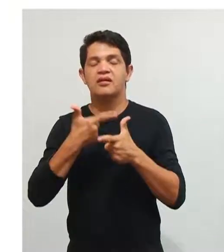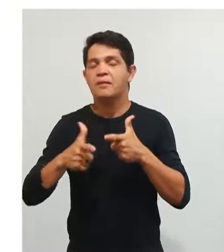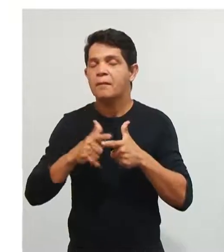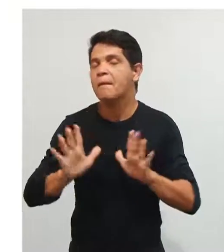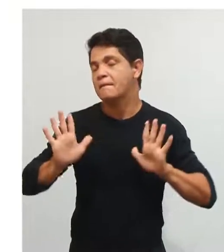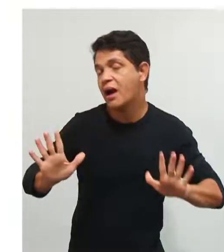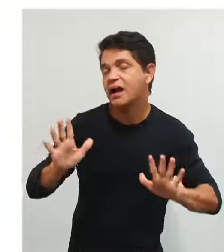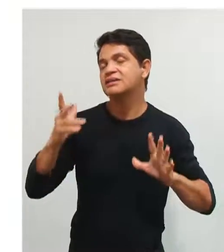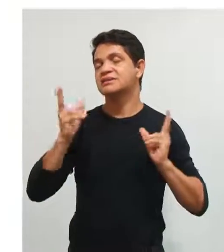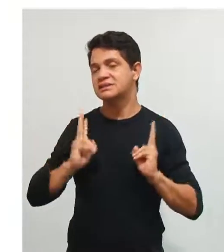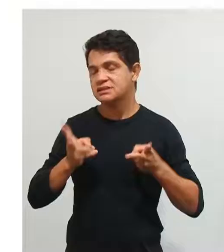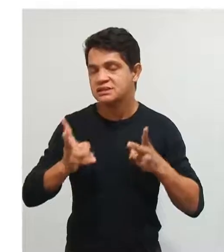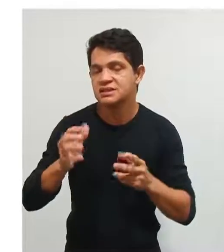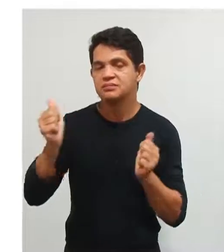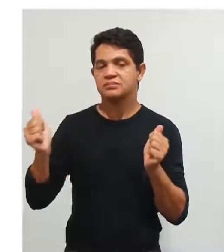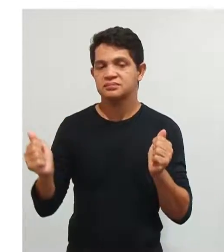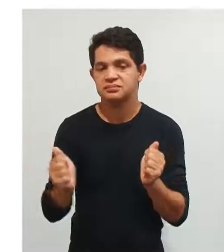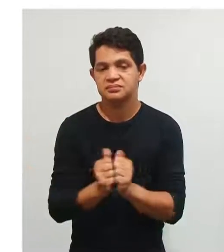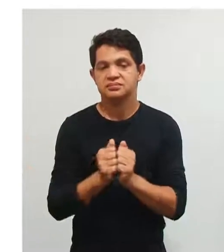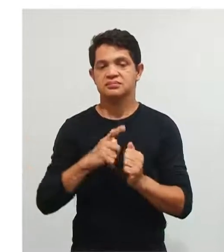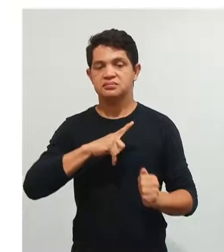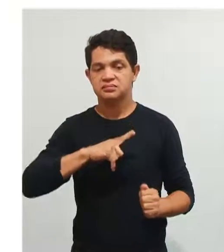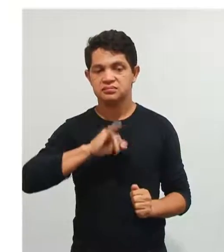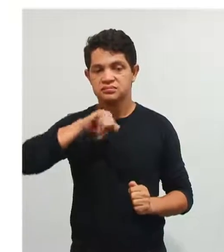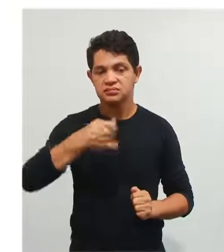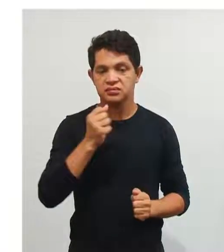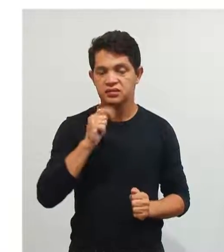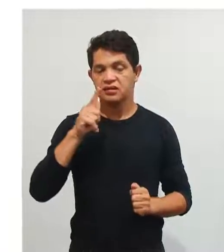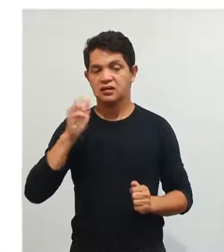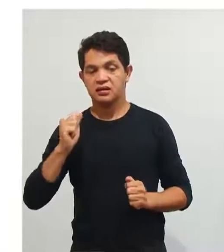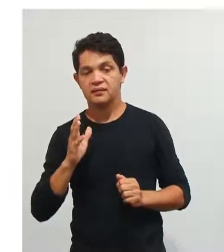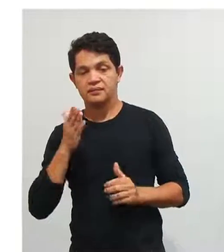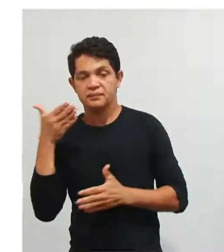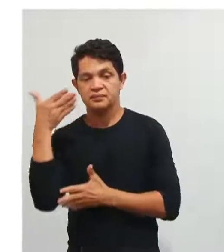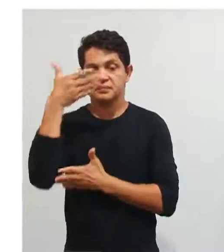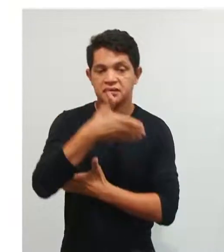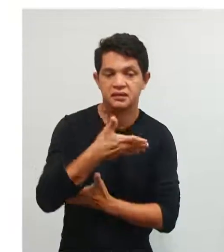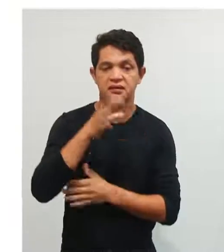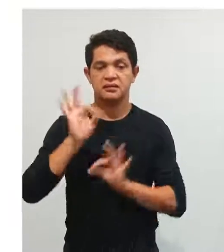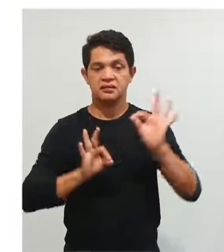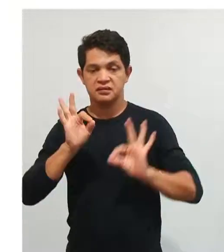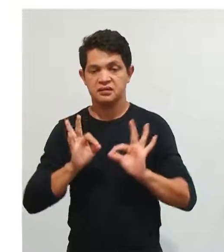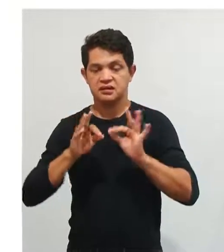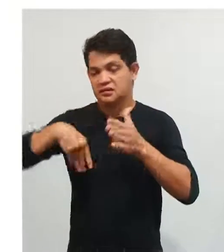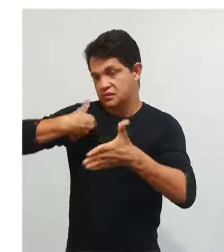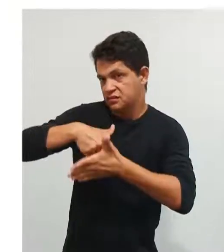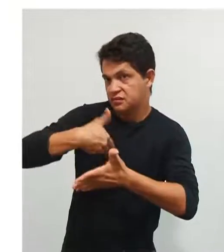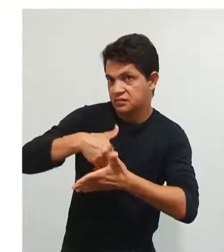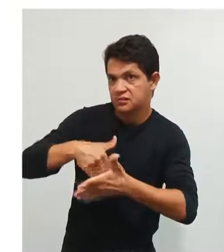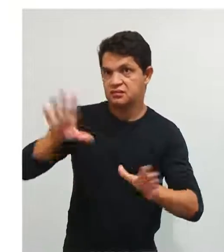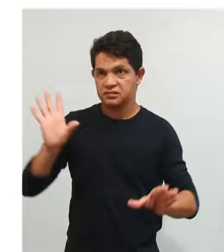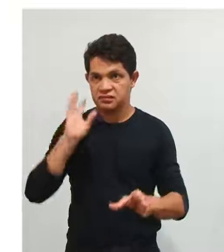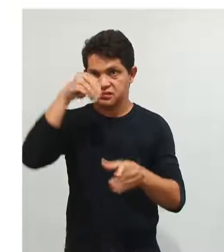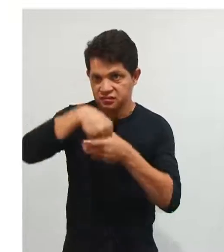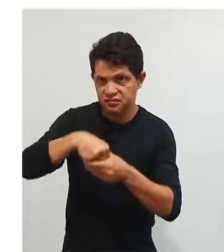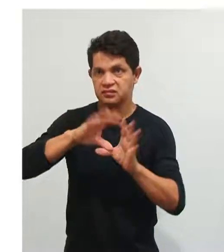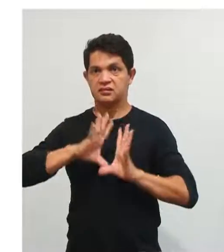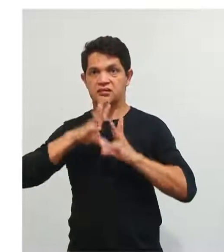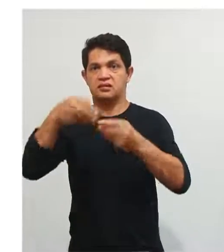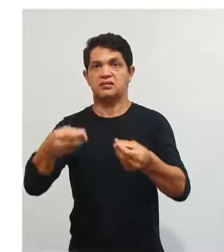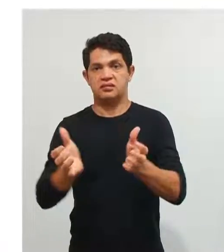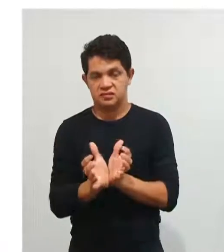com esse nome, Jovem Guarda, que ia ao ar na TV depois das partidas de futebol.